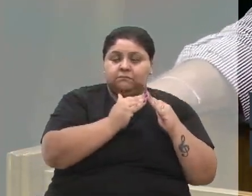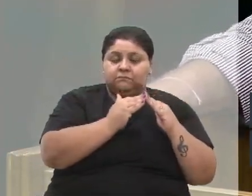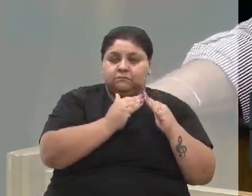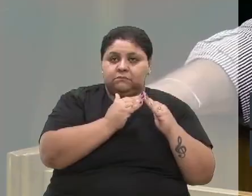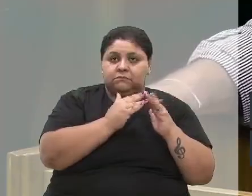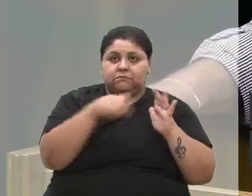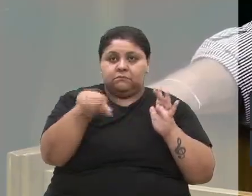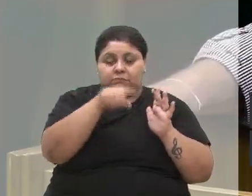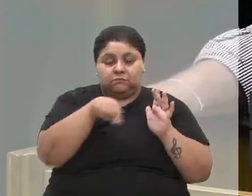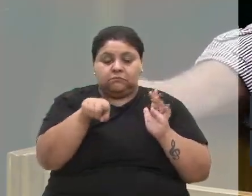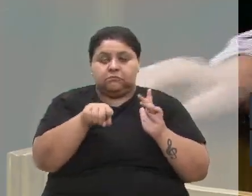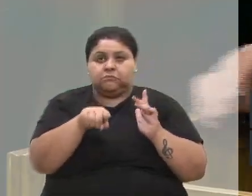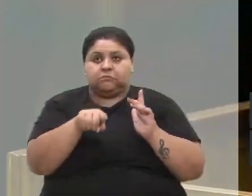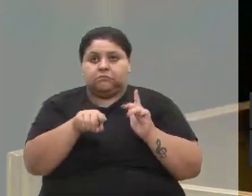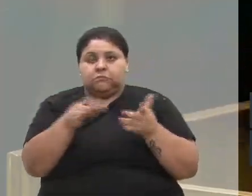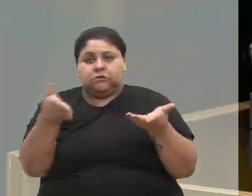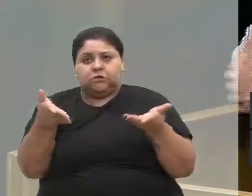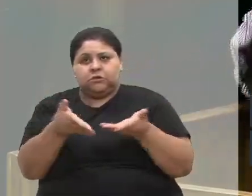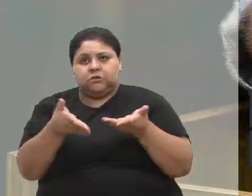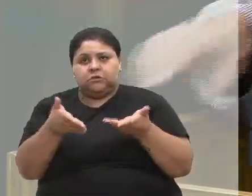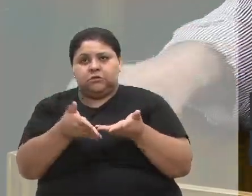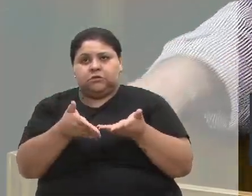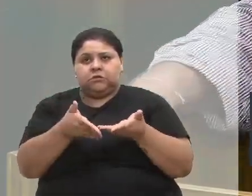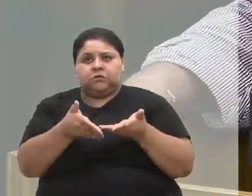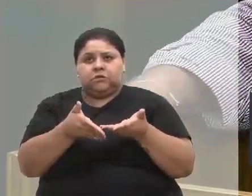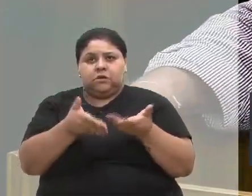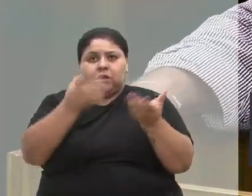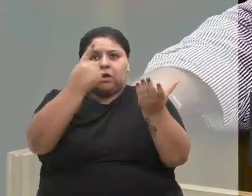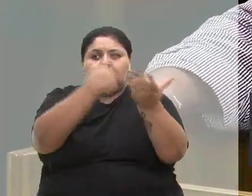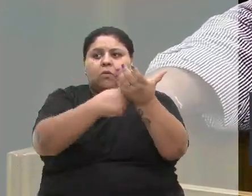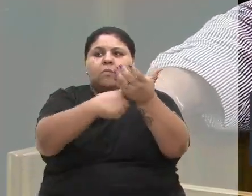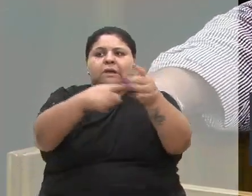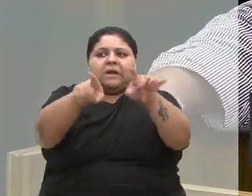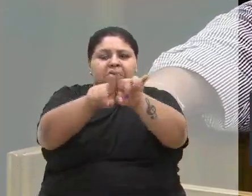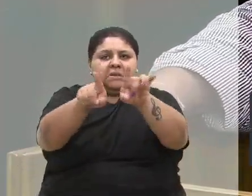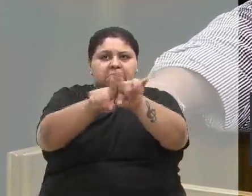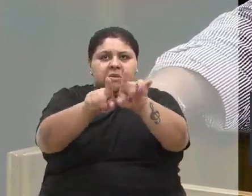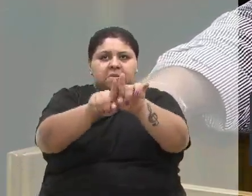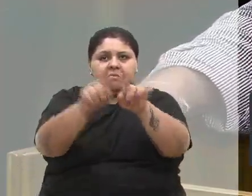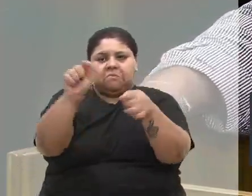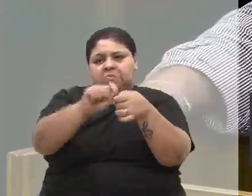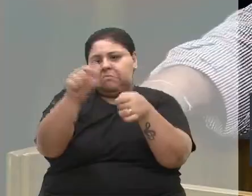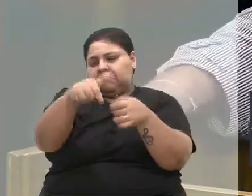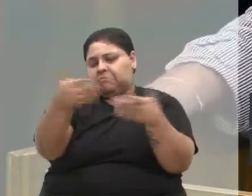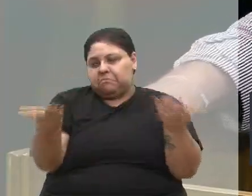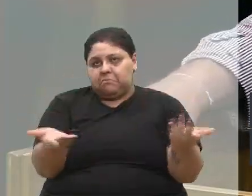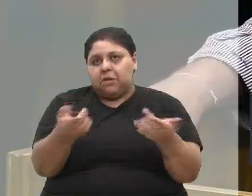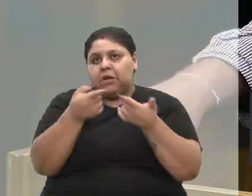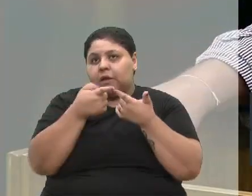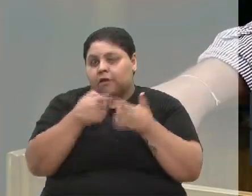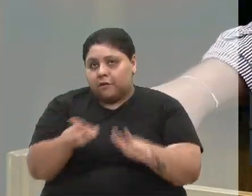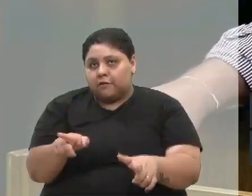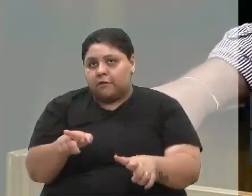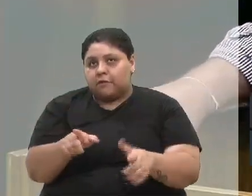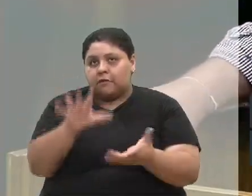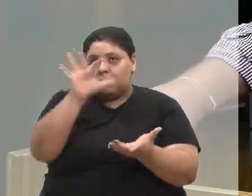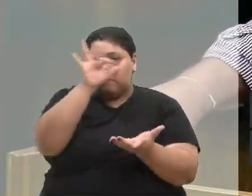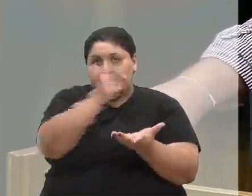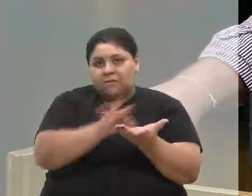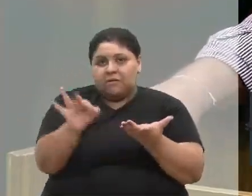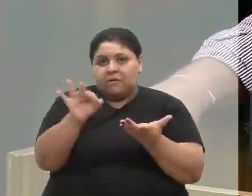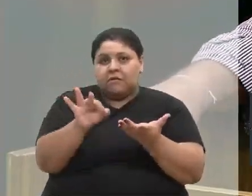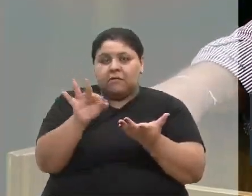e nós já tínhamos inclusive até agendado para fazer aqui, mas em virtude das inscrições que